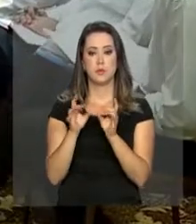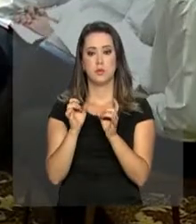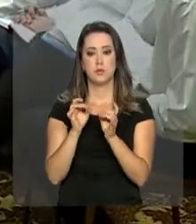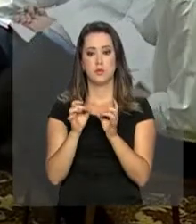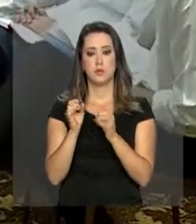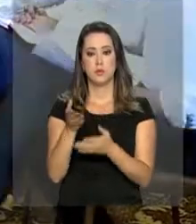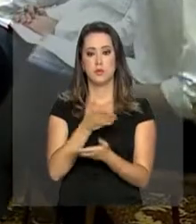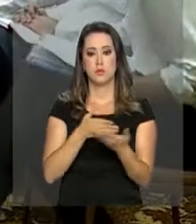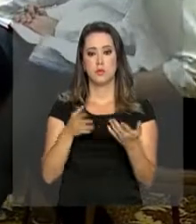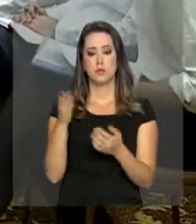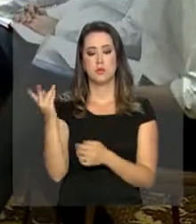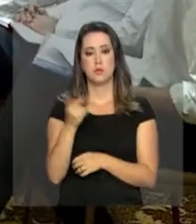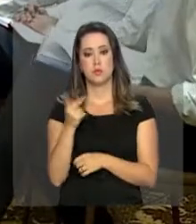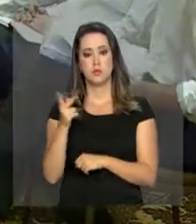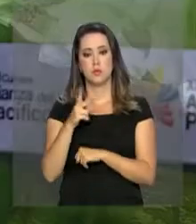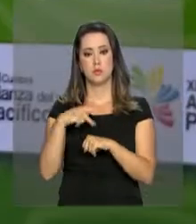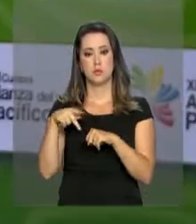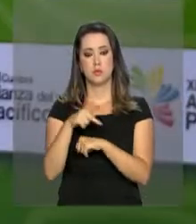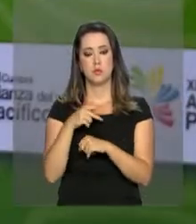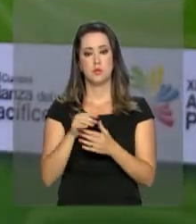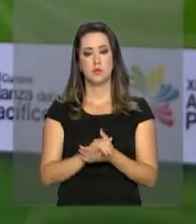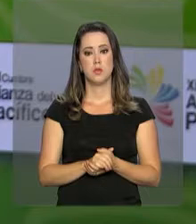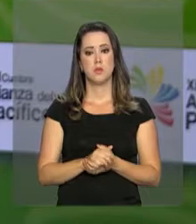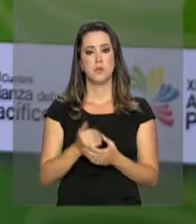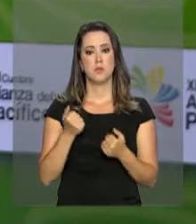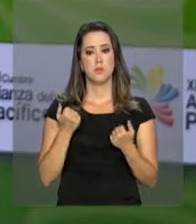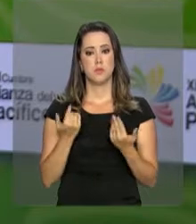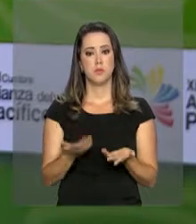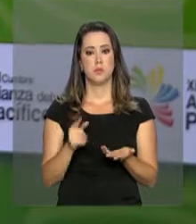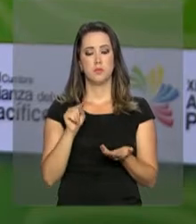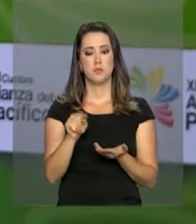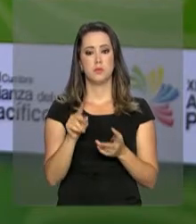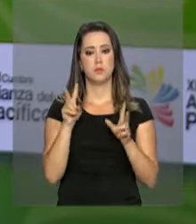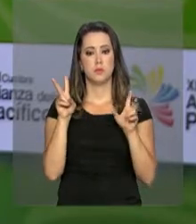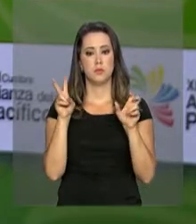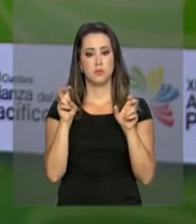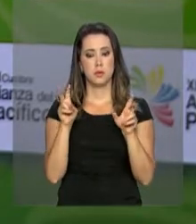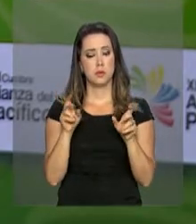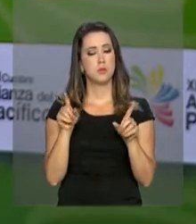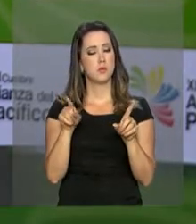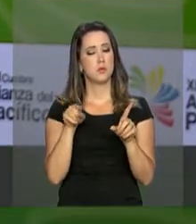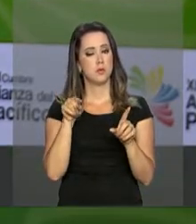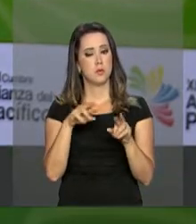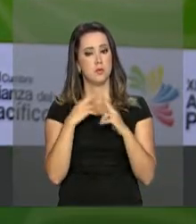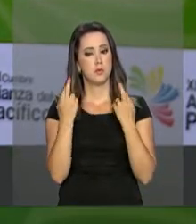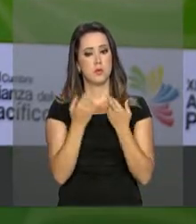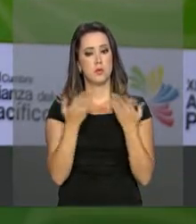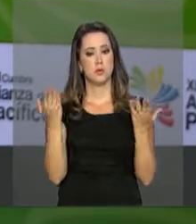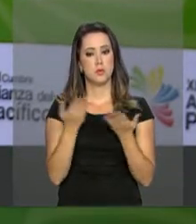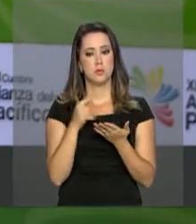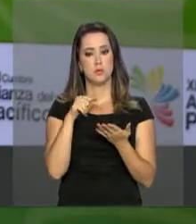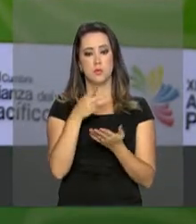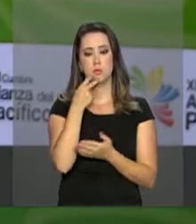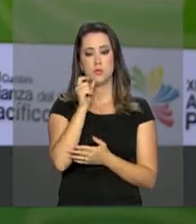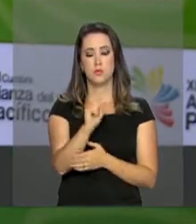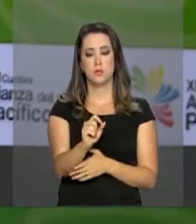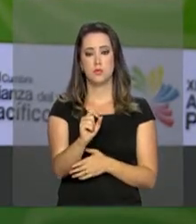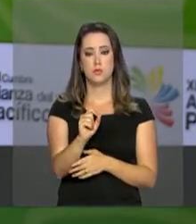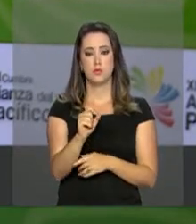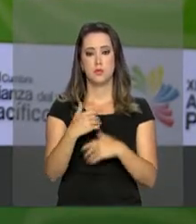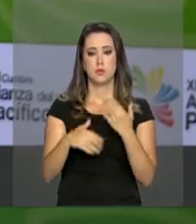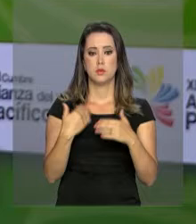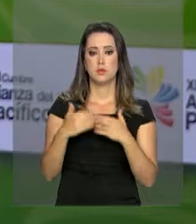vez entre Brasil e Chile. E justamente esse foi o tema da reunião de hoje. O presidente Michel Temer comentou então